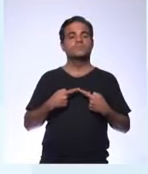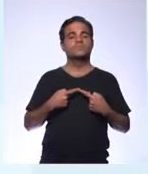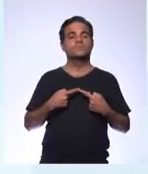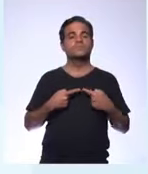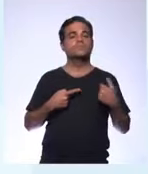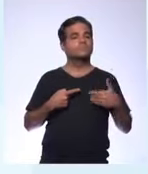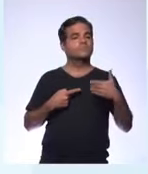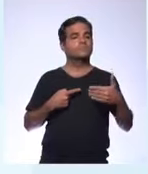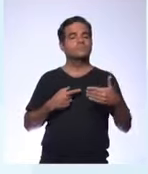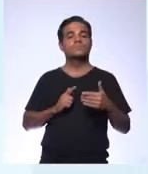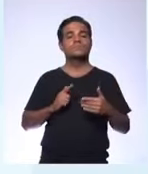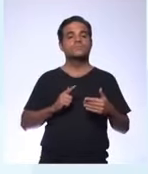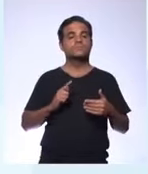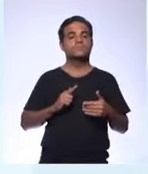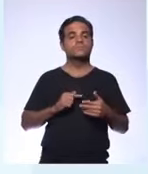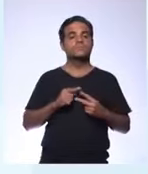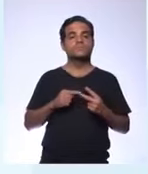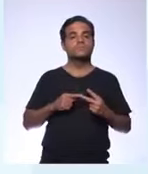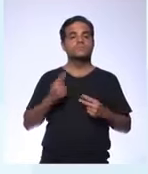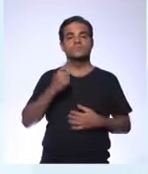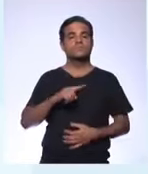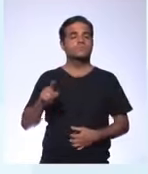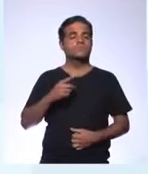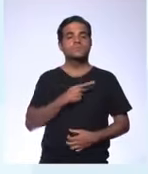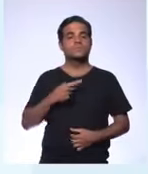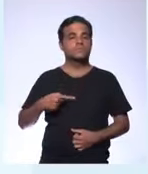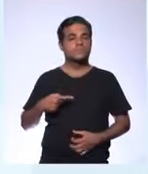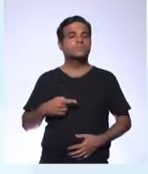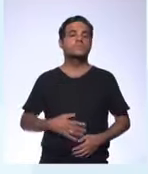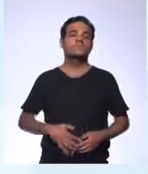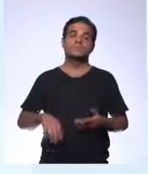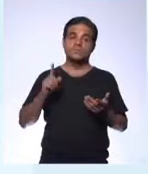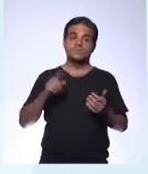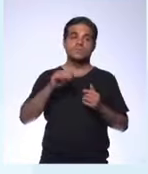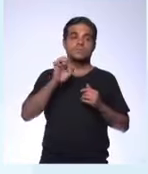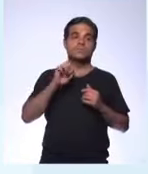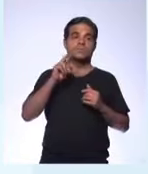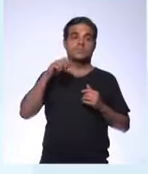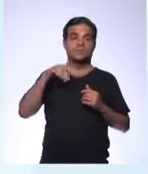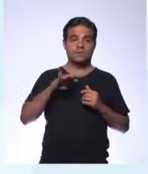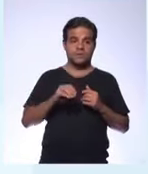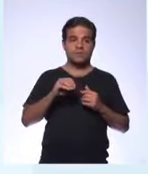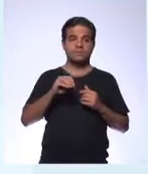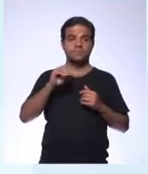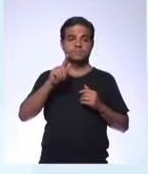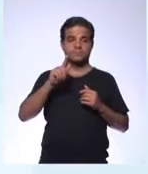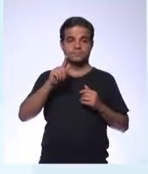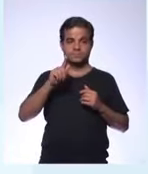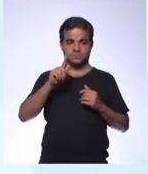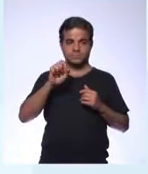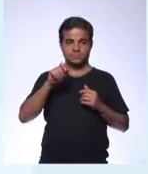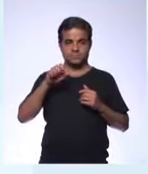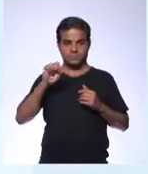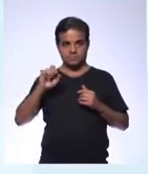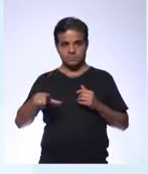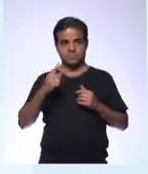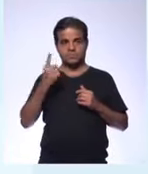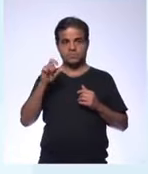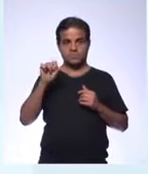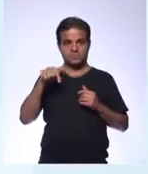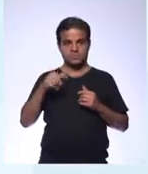E nós temos aí os dois últimos presidentes, que são Ernesto Geisel, que governa de 74 a 79, e,